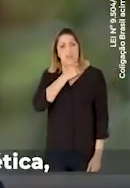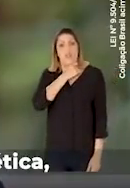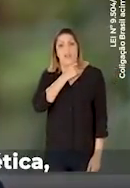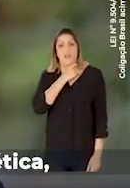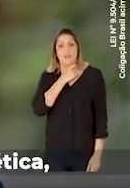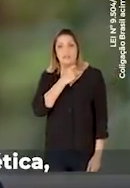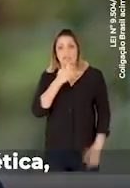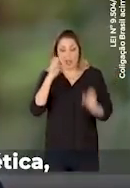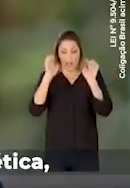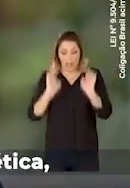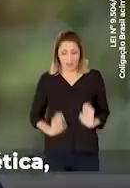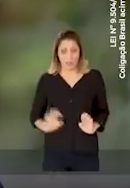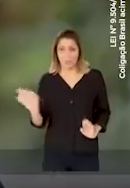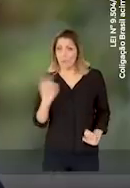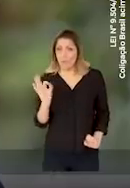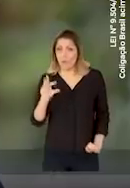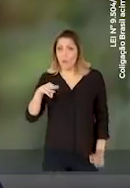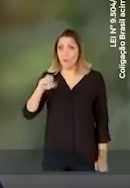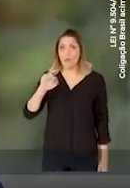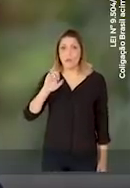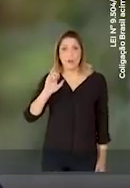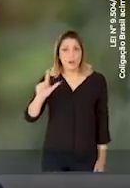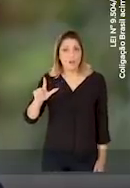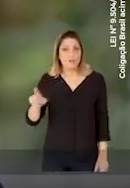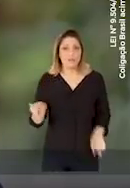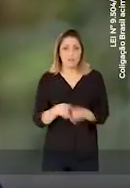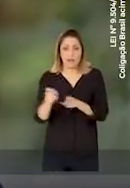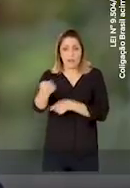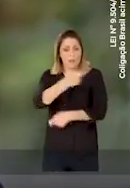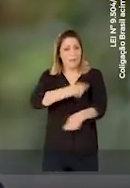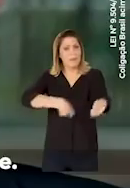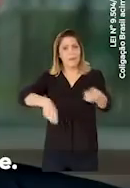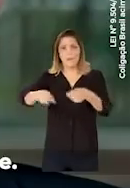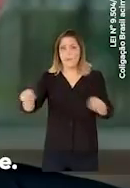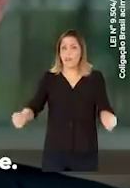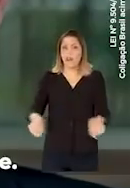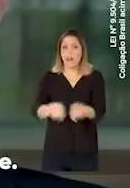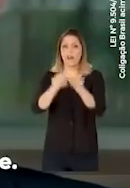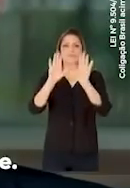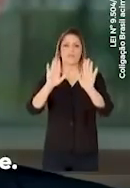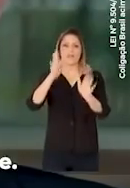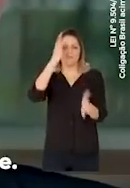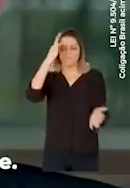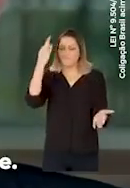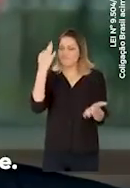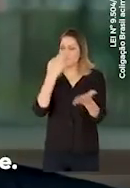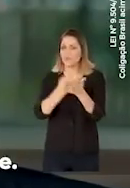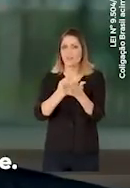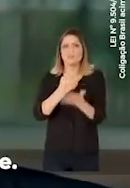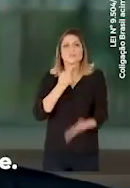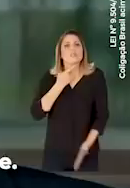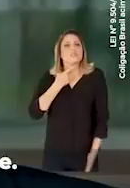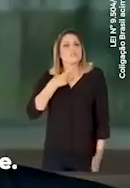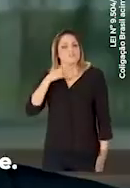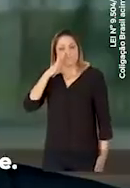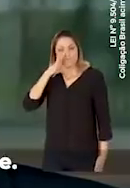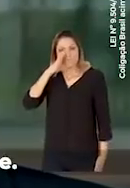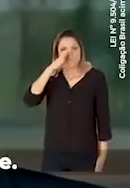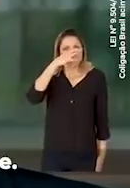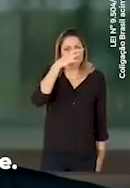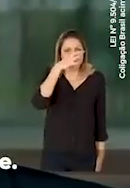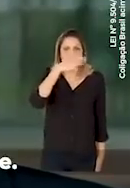mais profunda crise ética, moral e econômica. Mas a fé, a vontade,